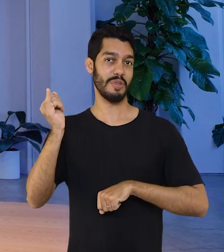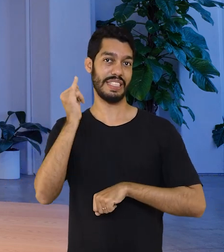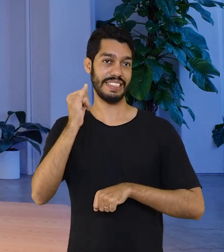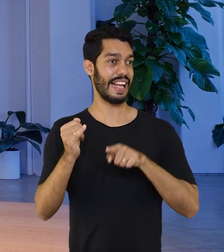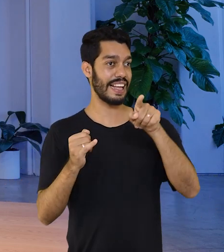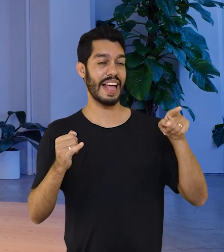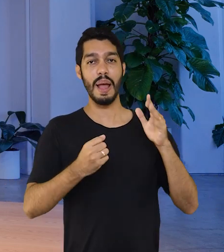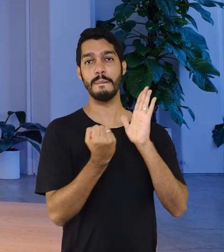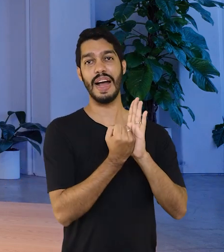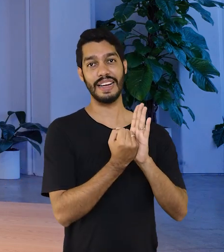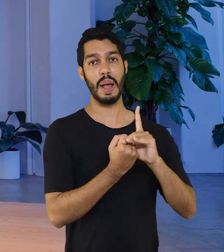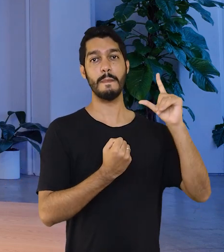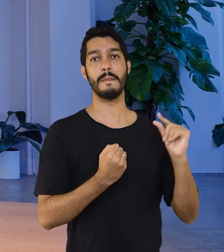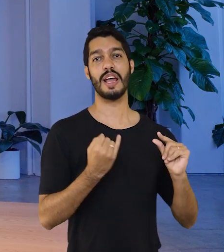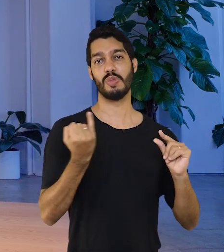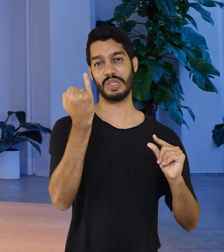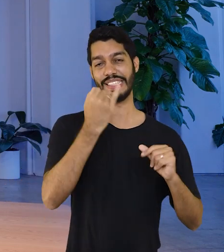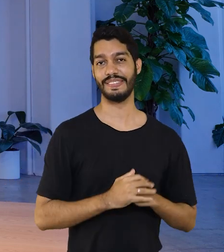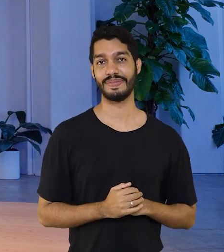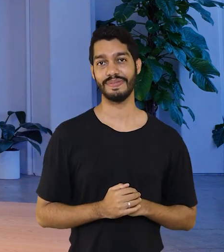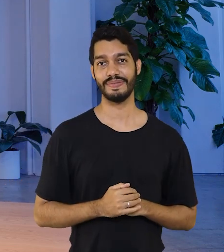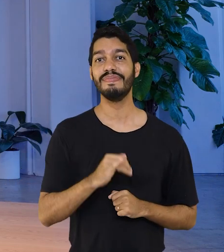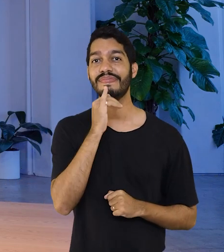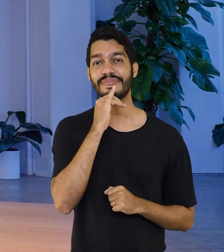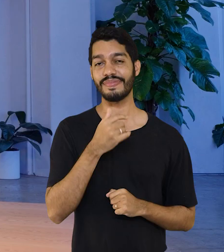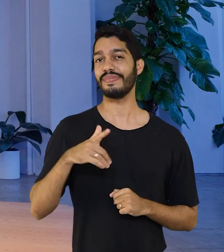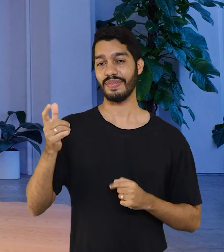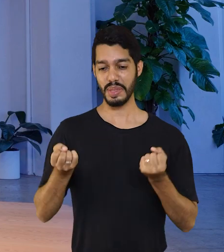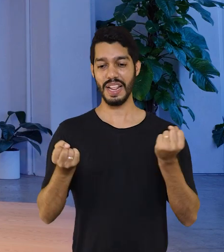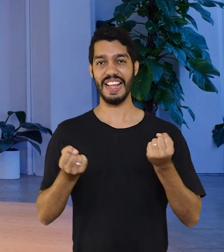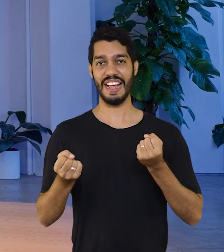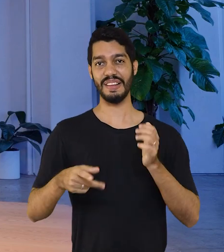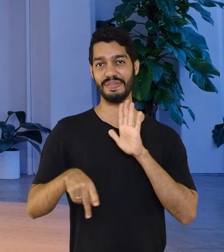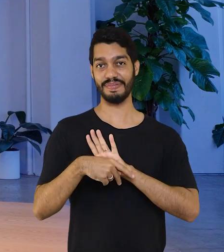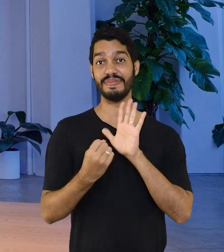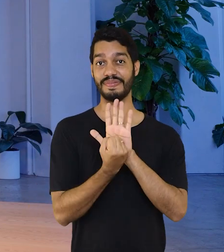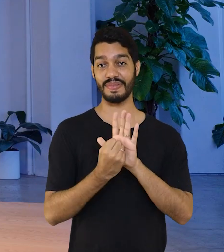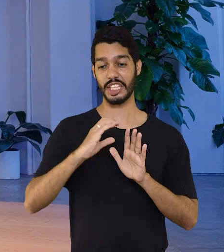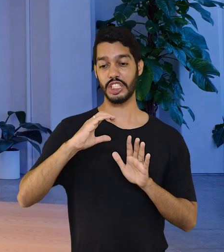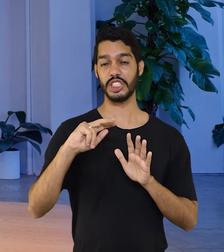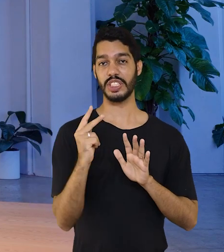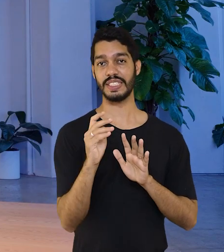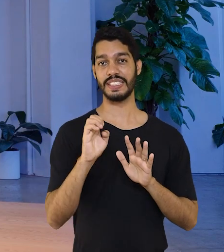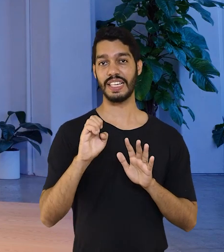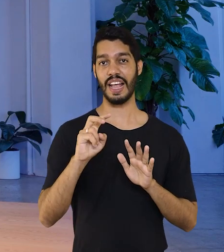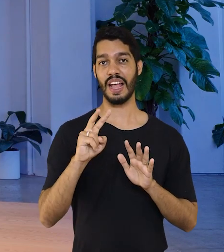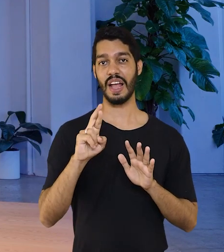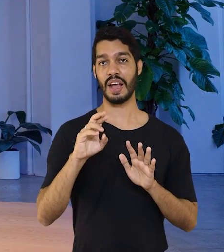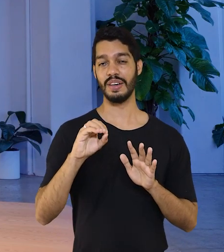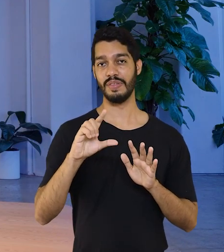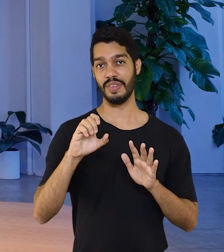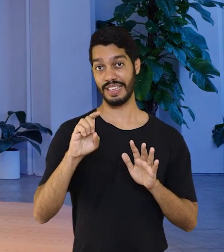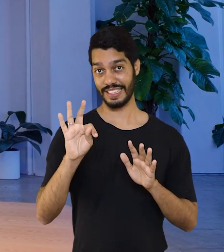pessoas é mais importante do que o conteúdo feito pelas próprias marcas. Um outro exemplo bem recente, Chevrolet é um cliente nosso,